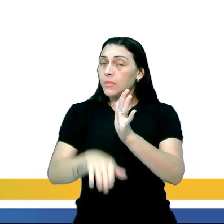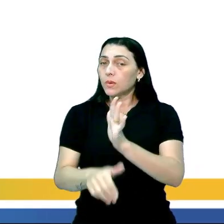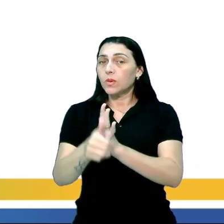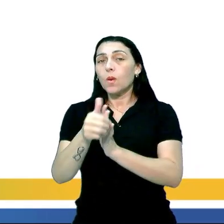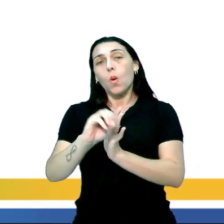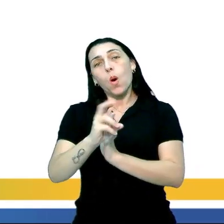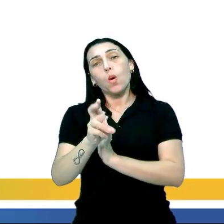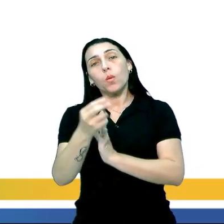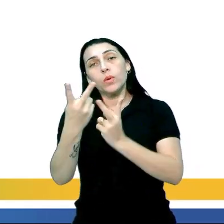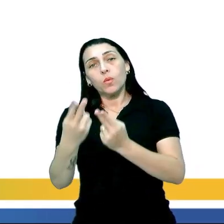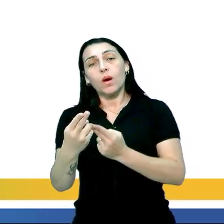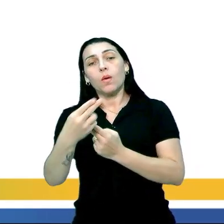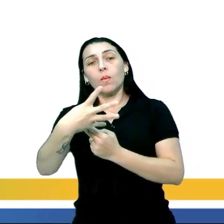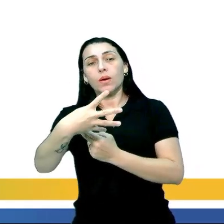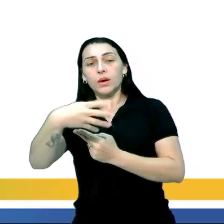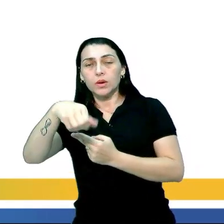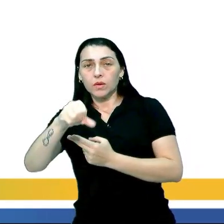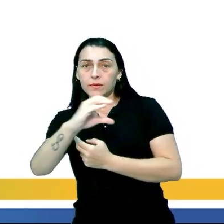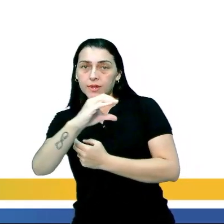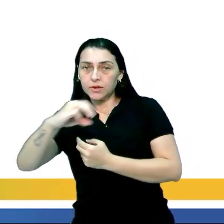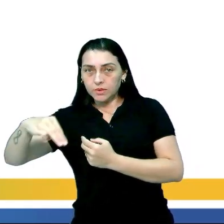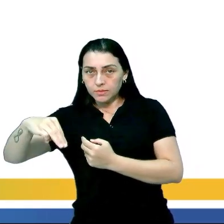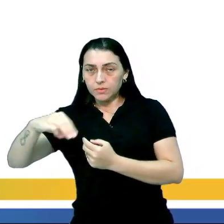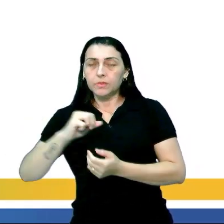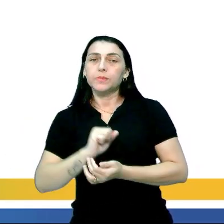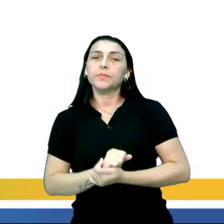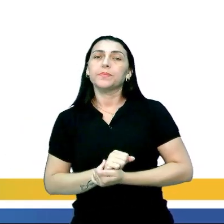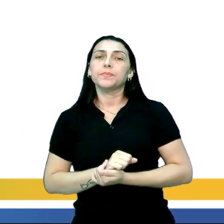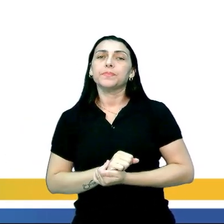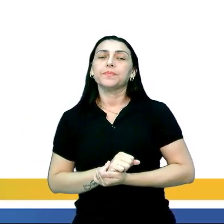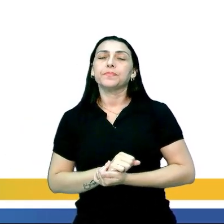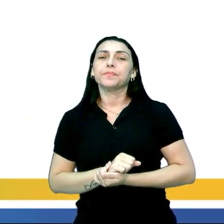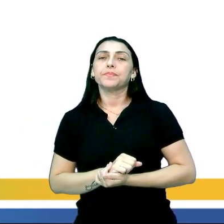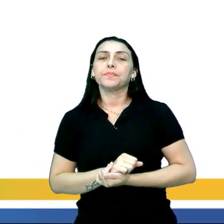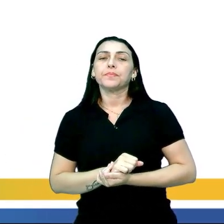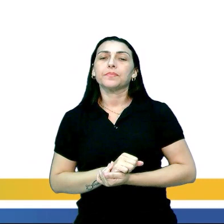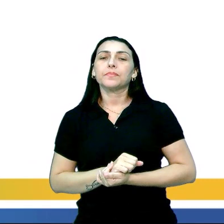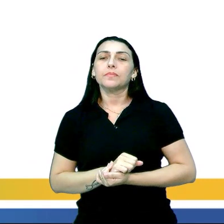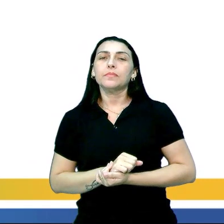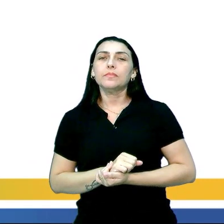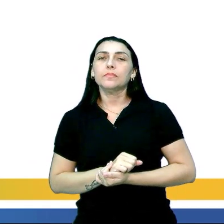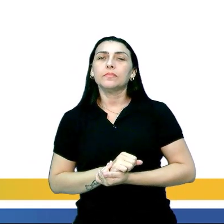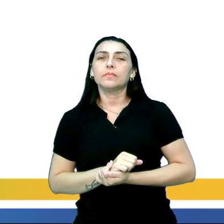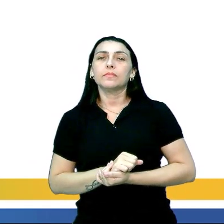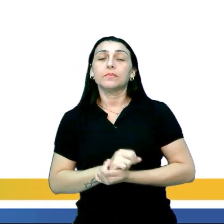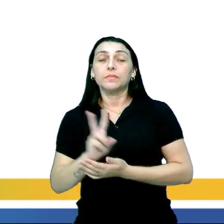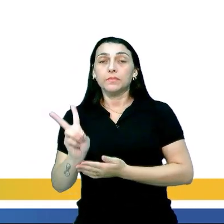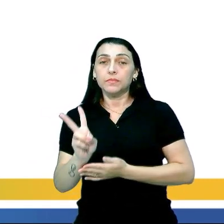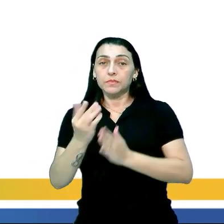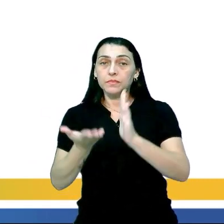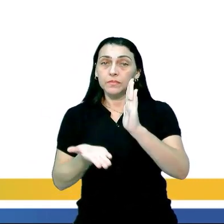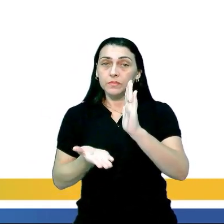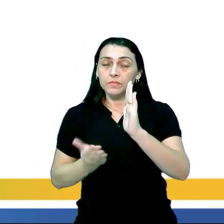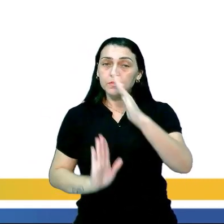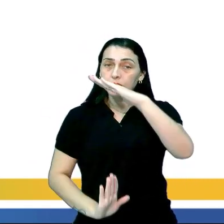menor ou igual a 49 centímetros. Traduzindo isso, o valor máximo do comprimento tem que ser